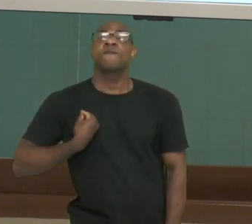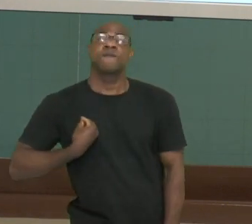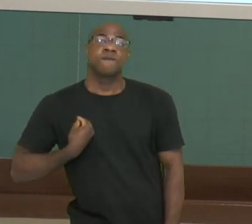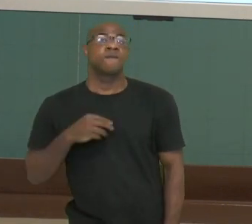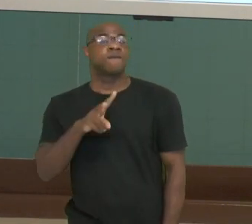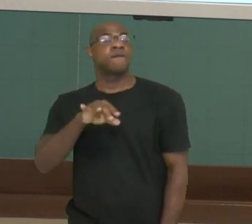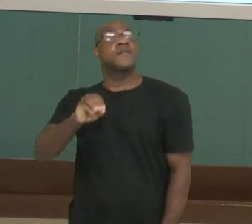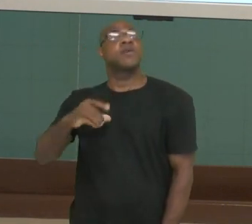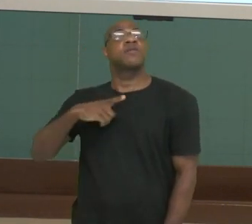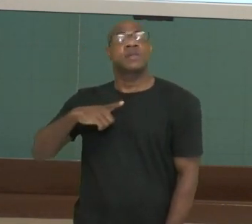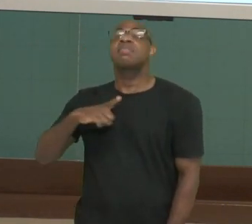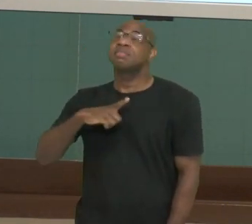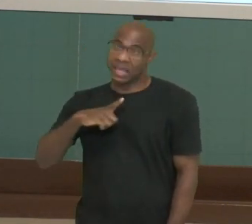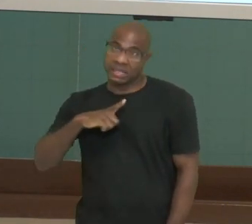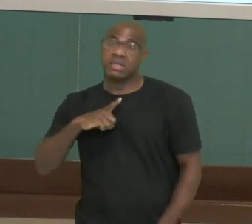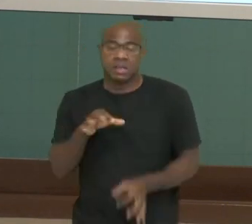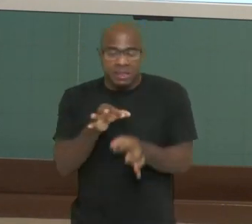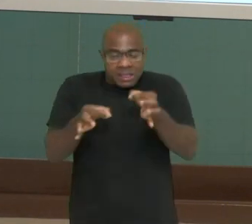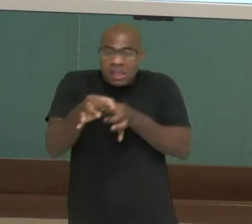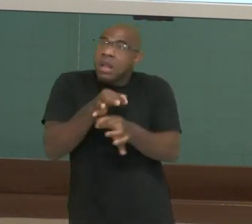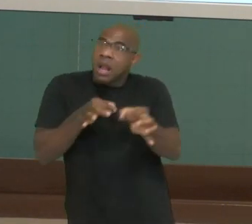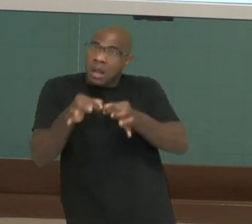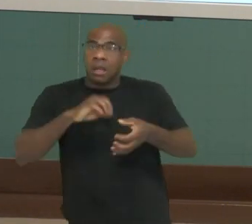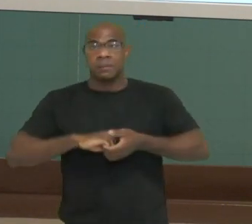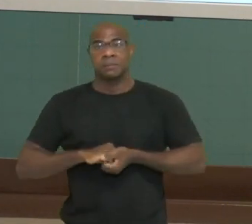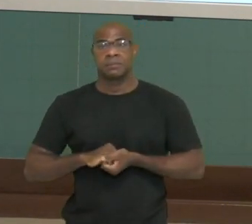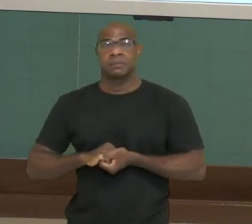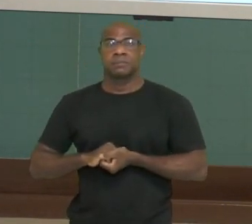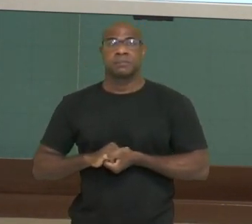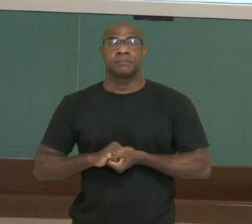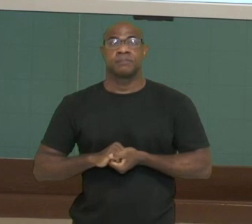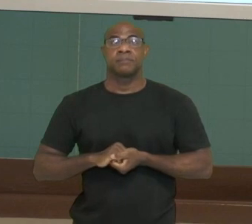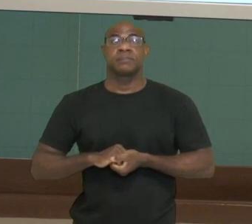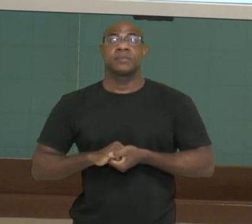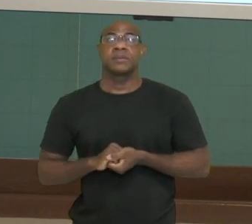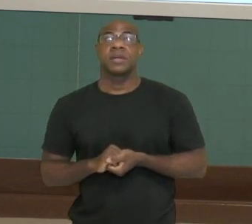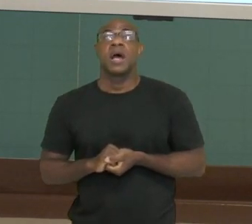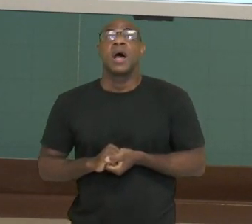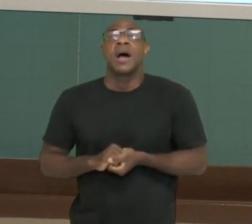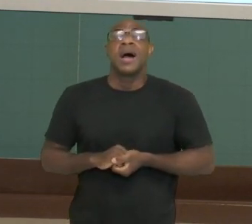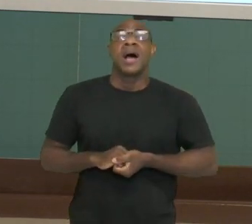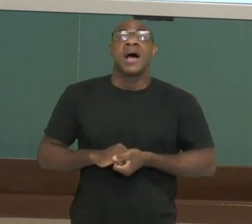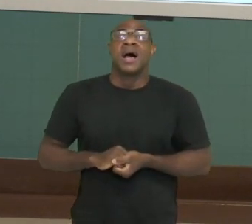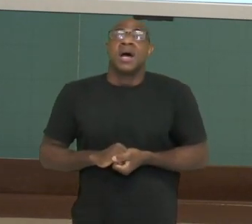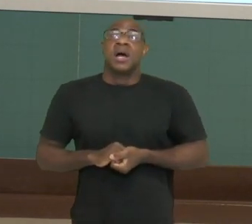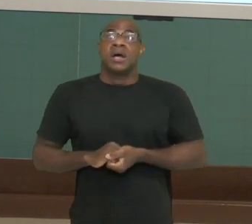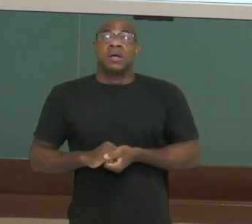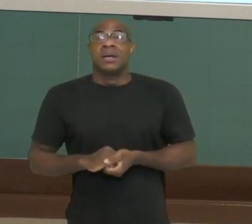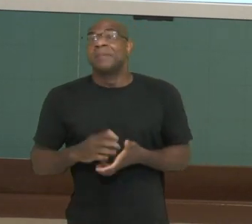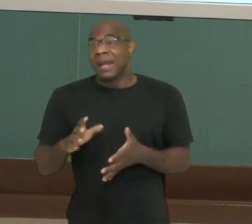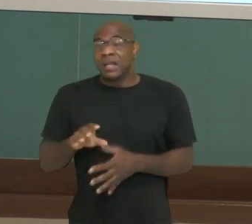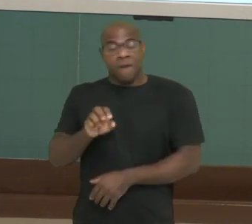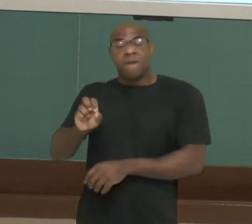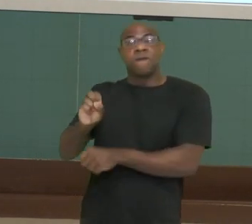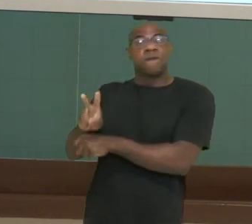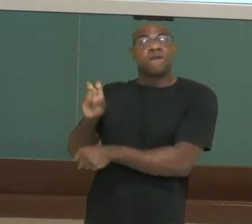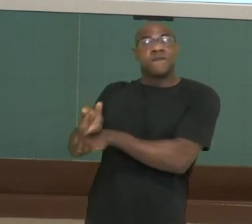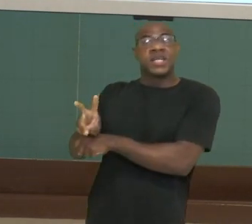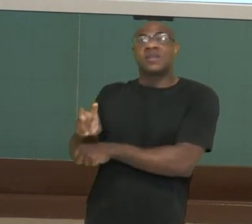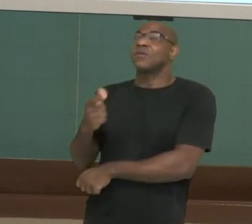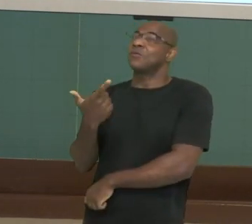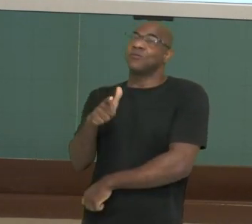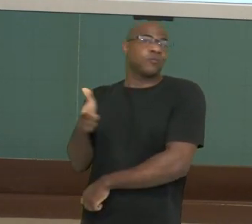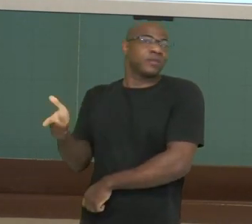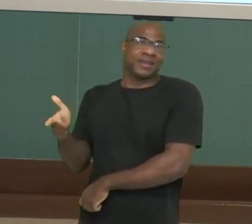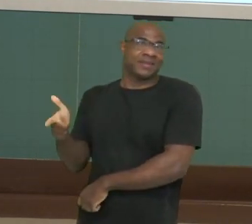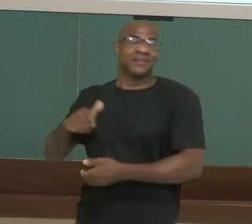vivos possuem células, com exceção dos vírus. Todos os